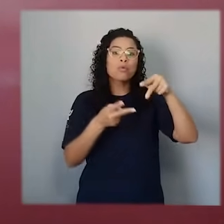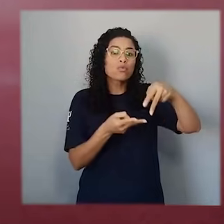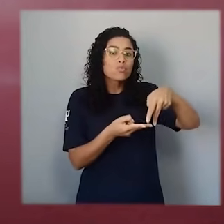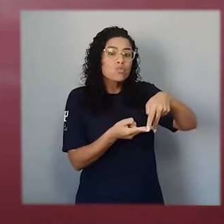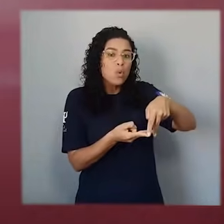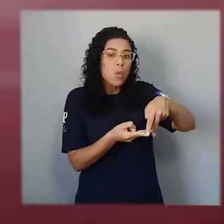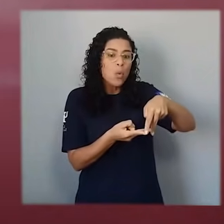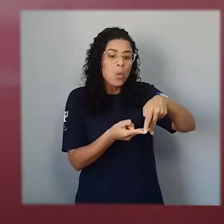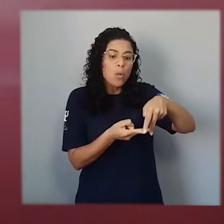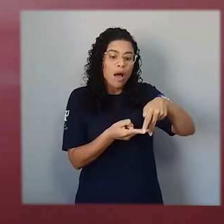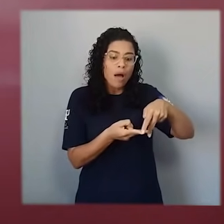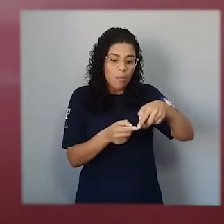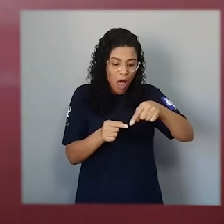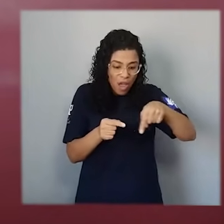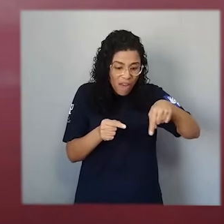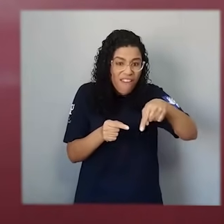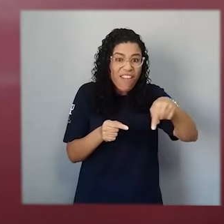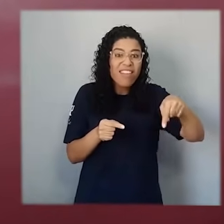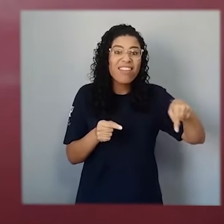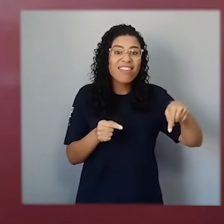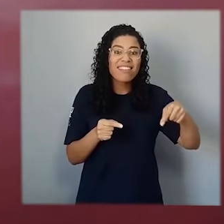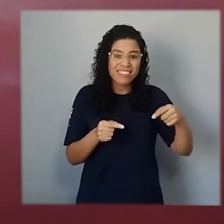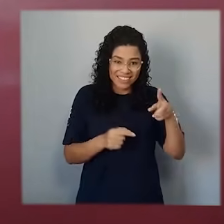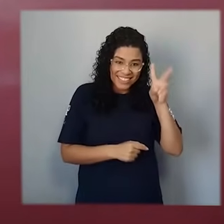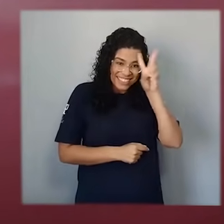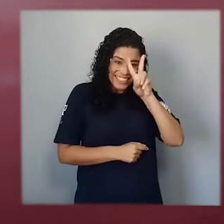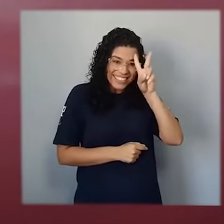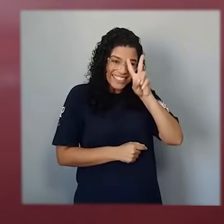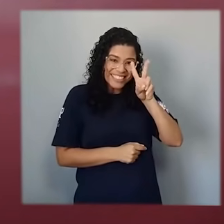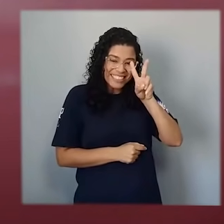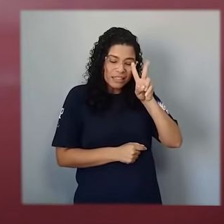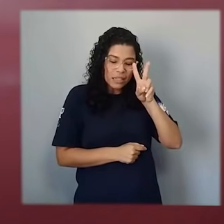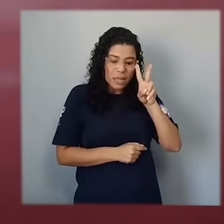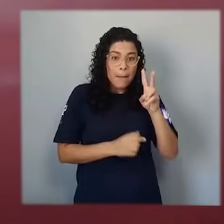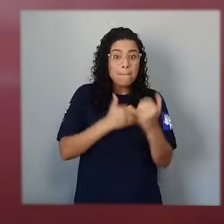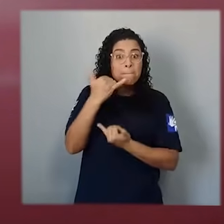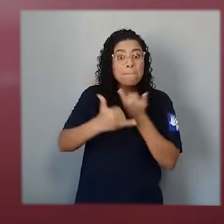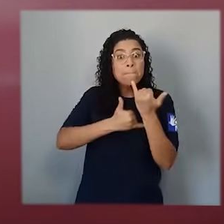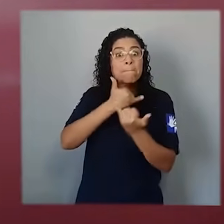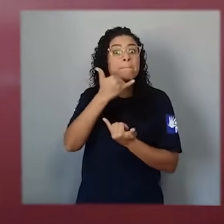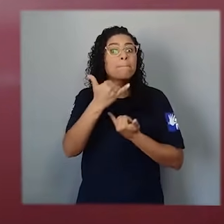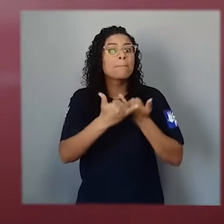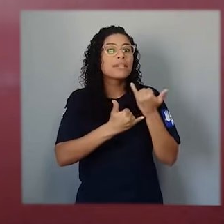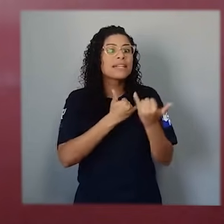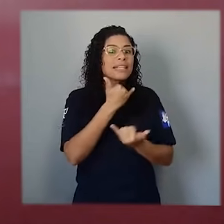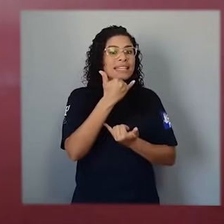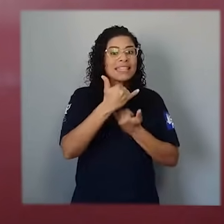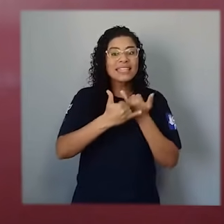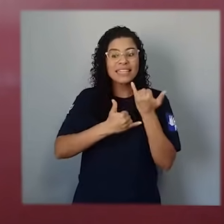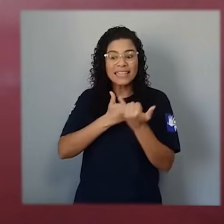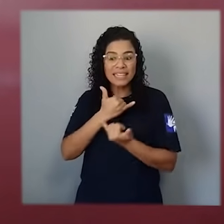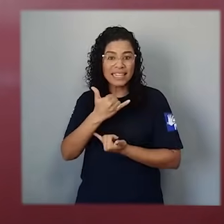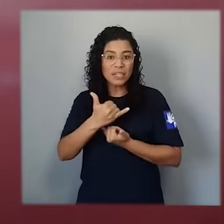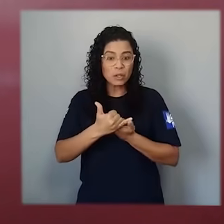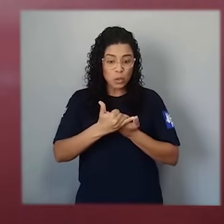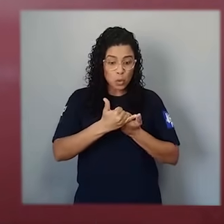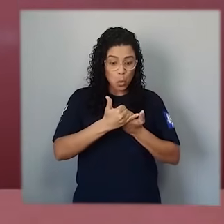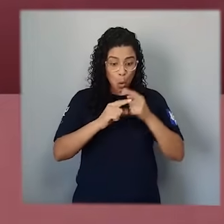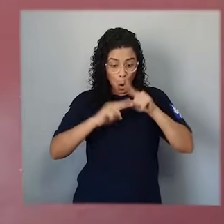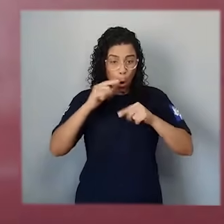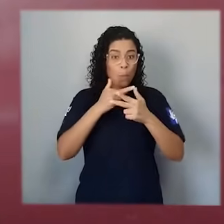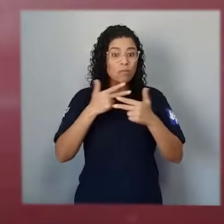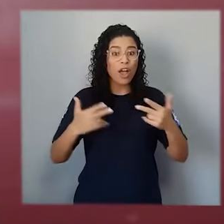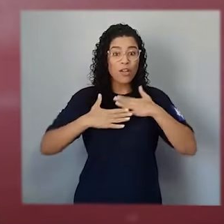as rachaduras? Continuam brincando, criando com objetos, com o corpo de